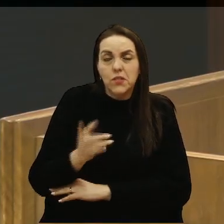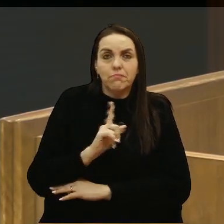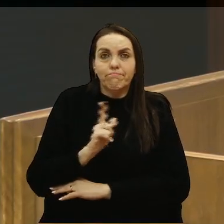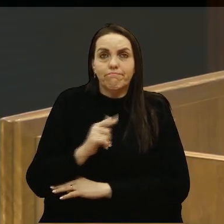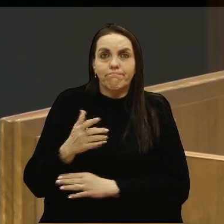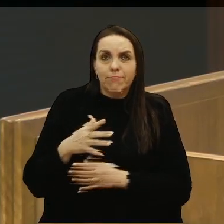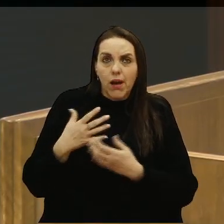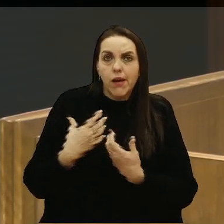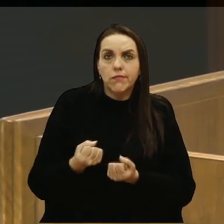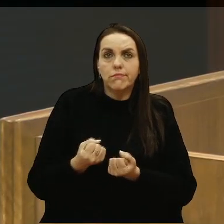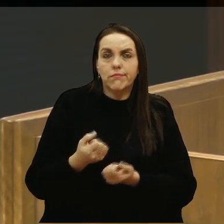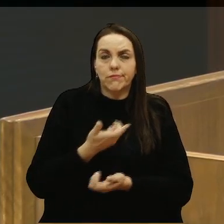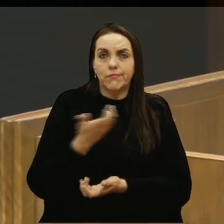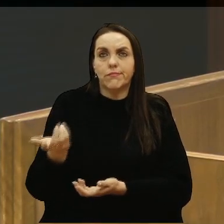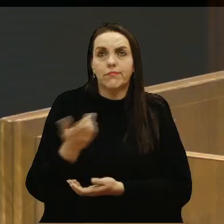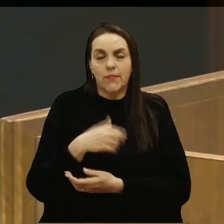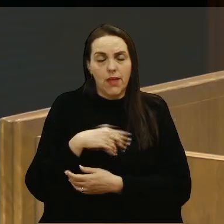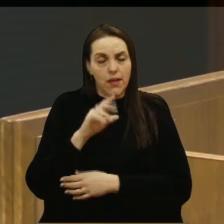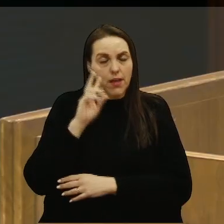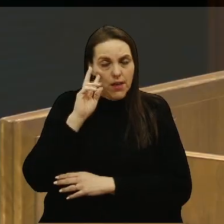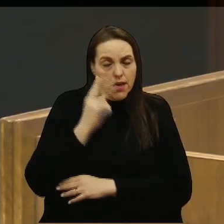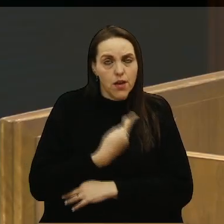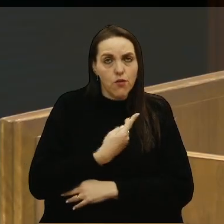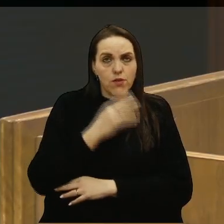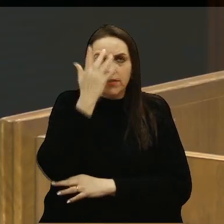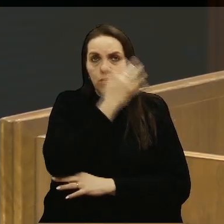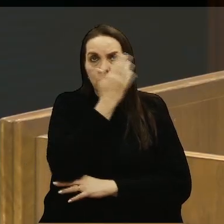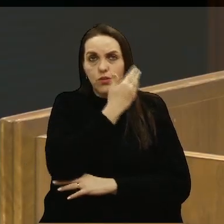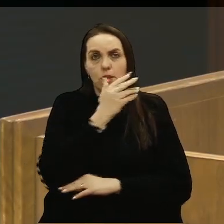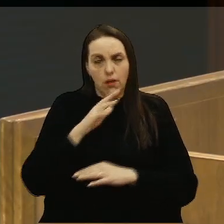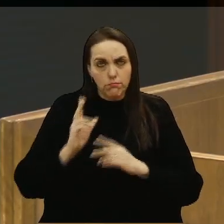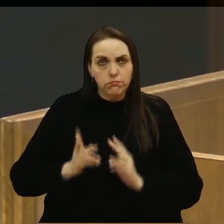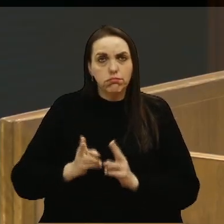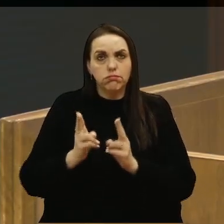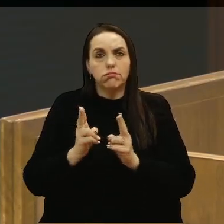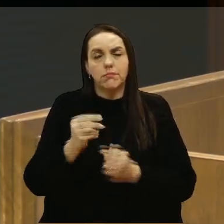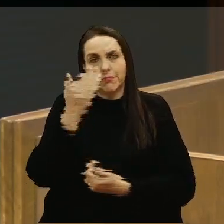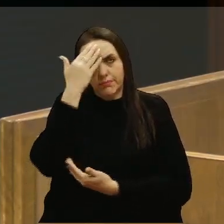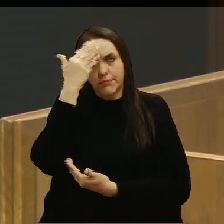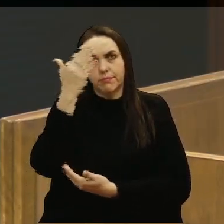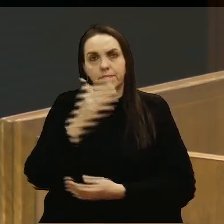que o prefeito Adiló reconheceu, abraçou e tocou para frente. Obrigado.